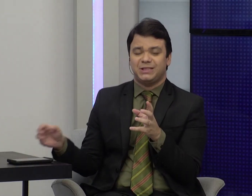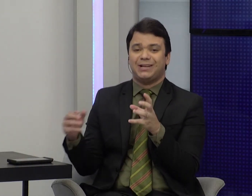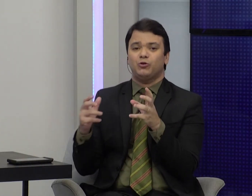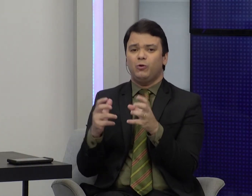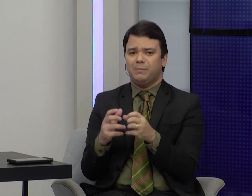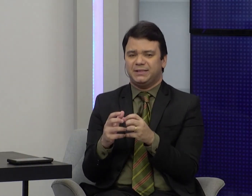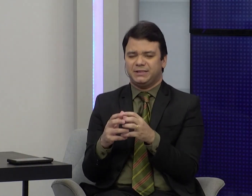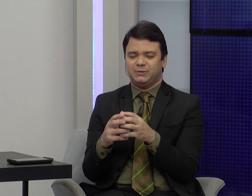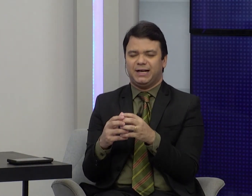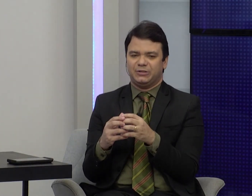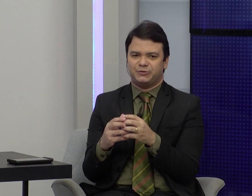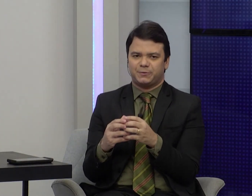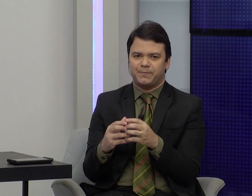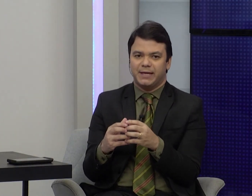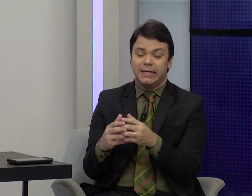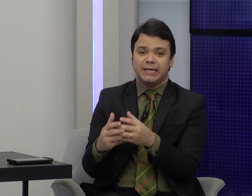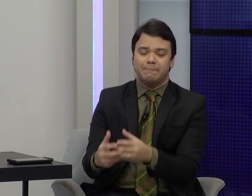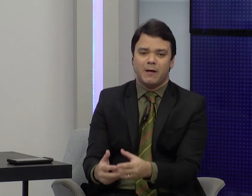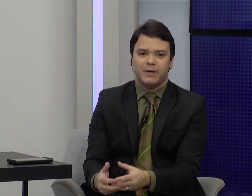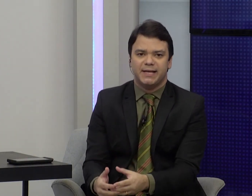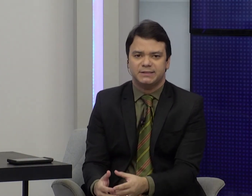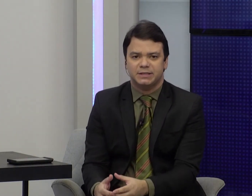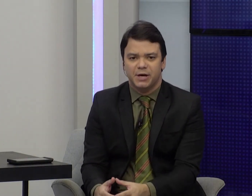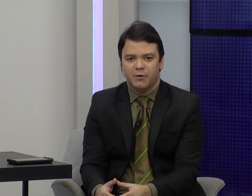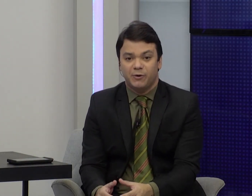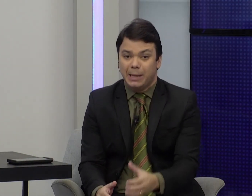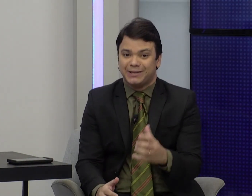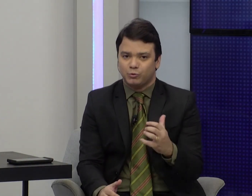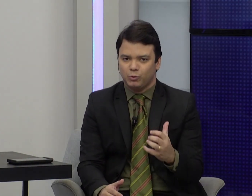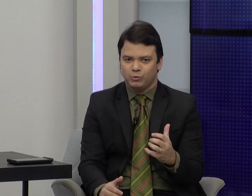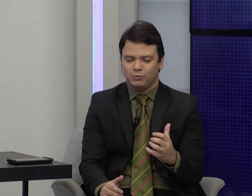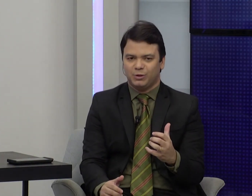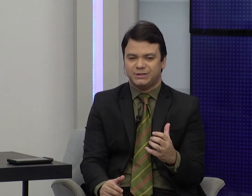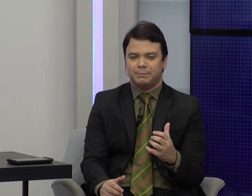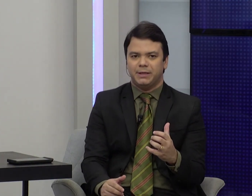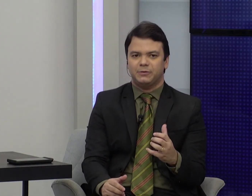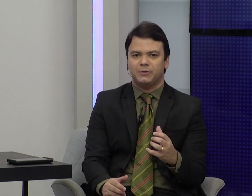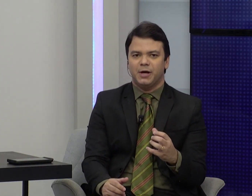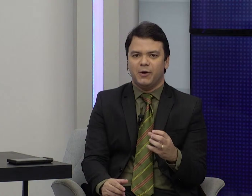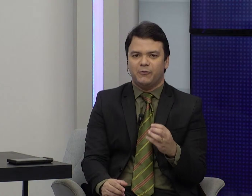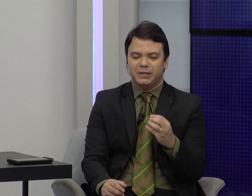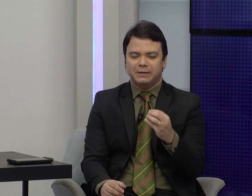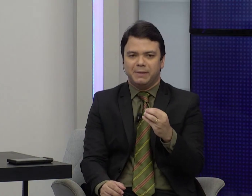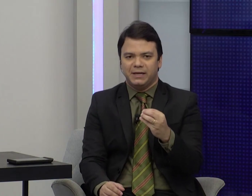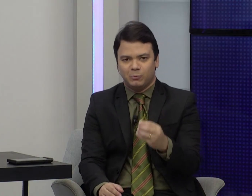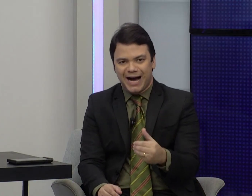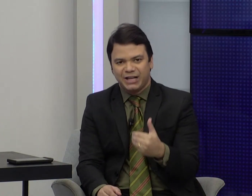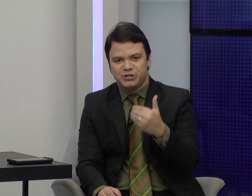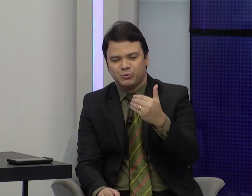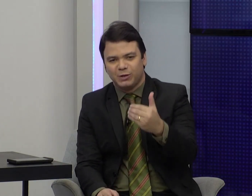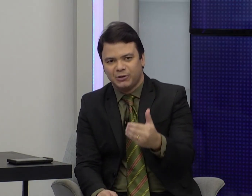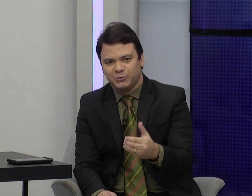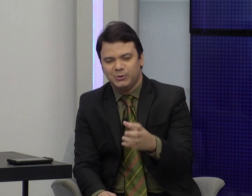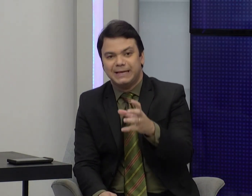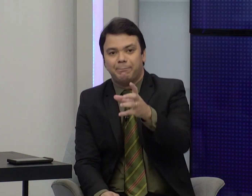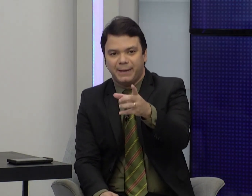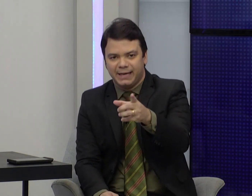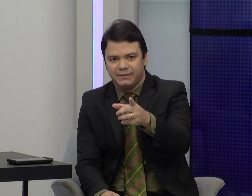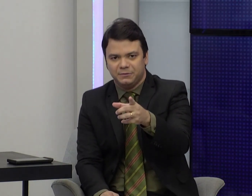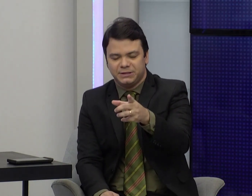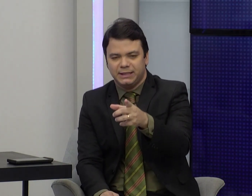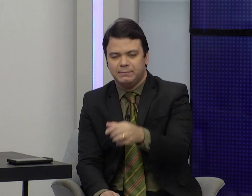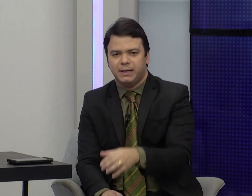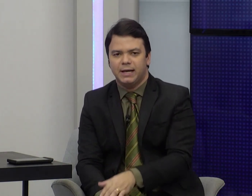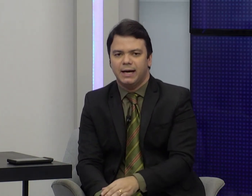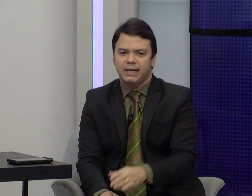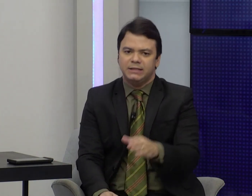uma repercussão importante. Junto ao senador Marcelo Castro, ele que é piauiense, foi relator do orçamento,